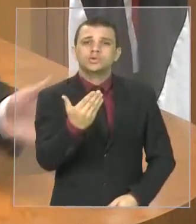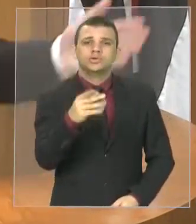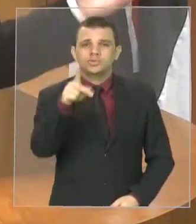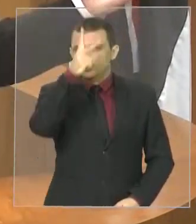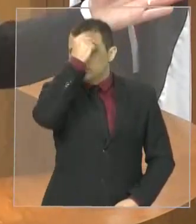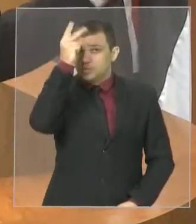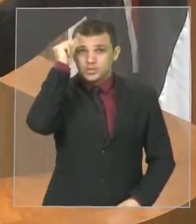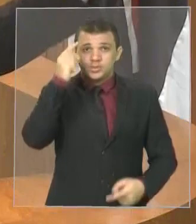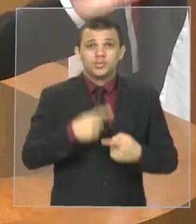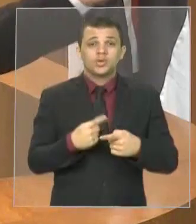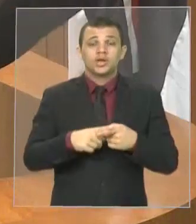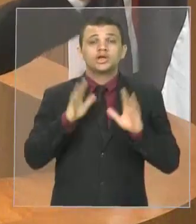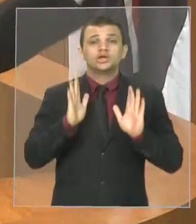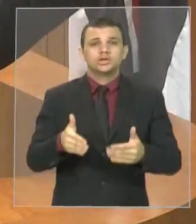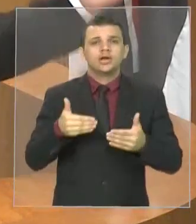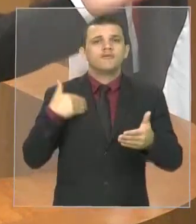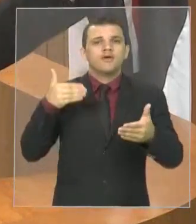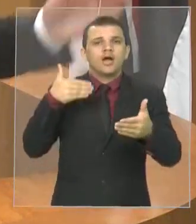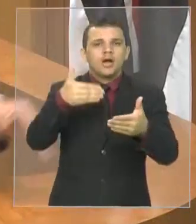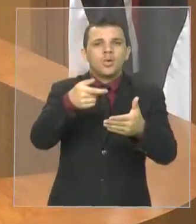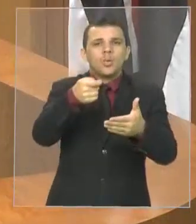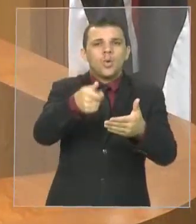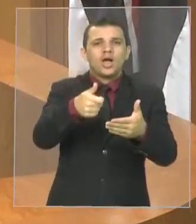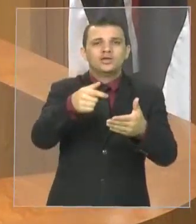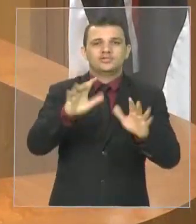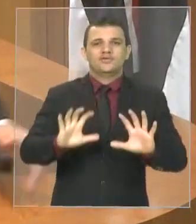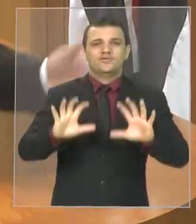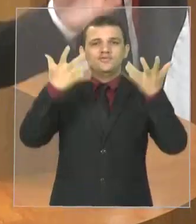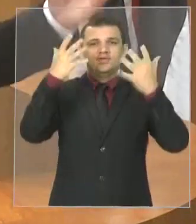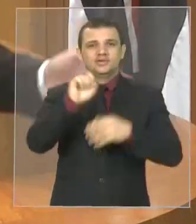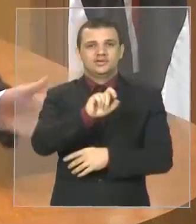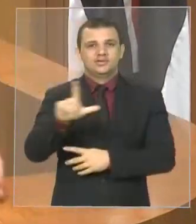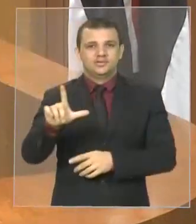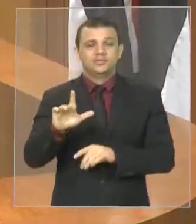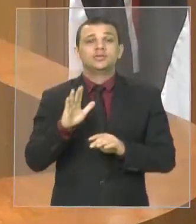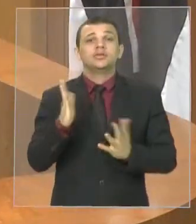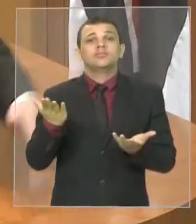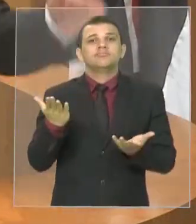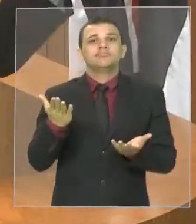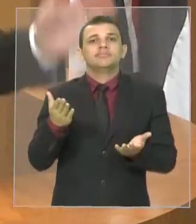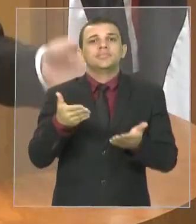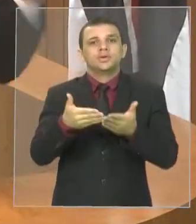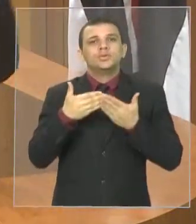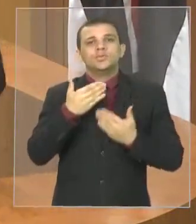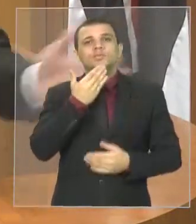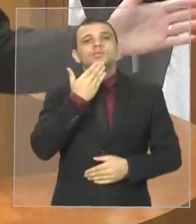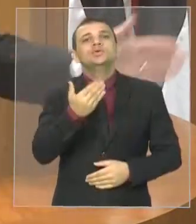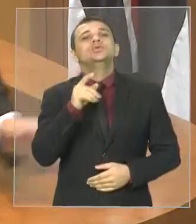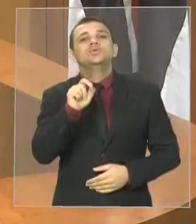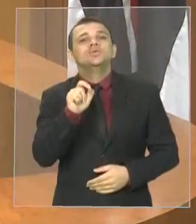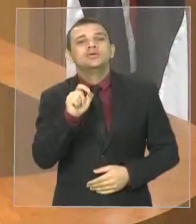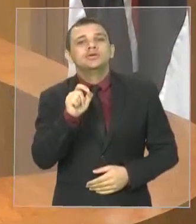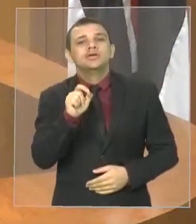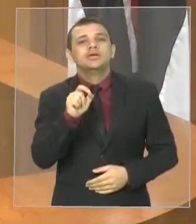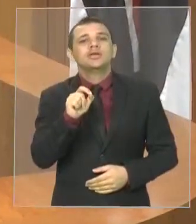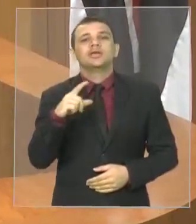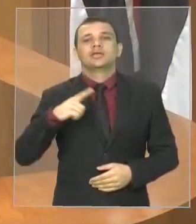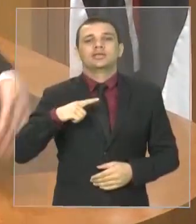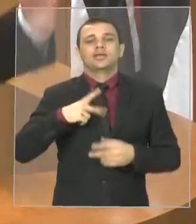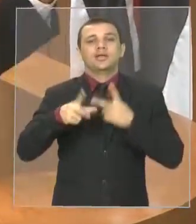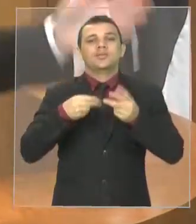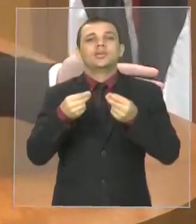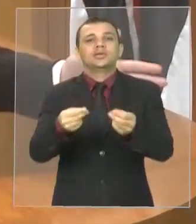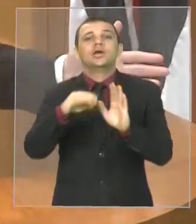Luís e eu quero que ele dê ao povo de São Luís um presente, que é um programa chamado Aula nas Escolas.